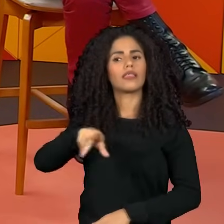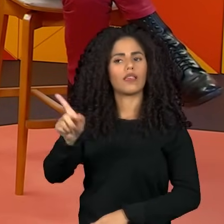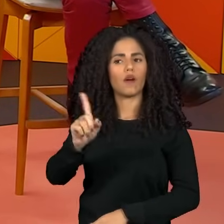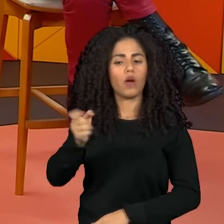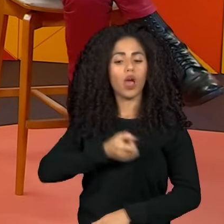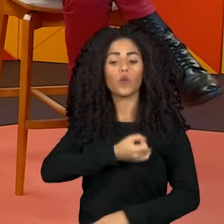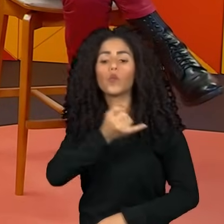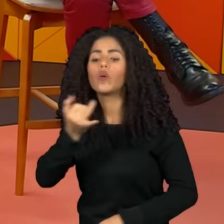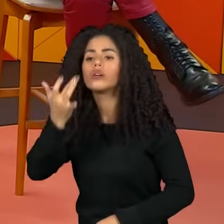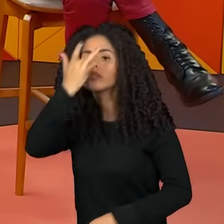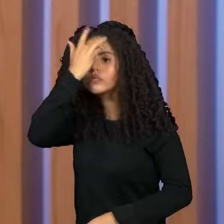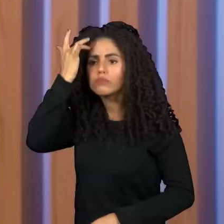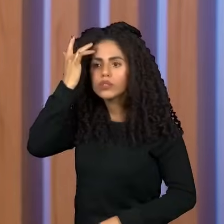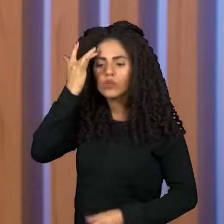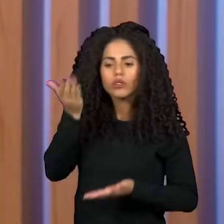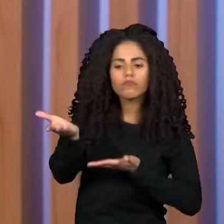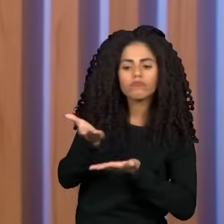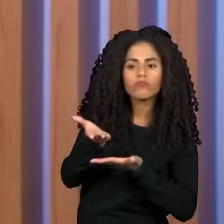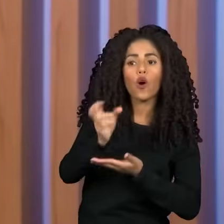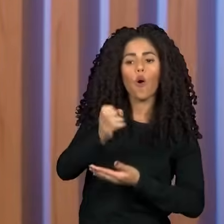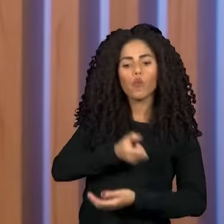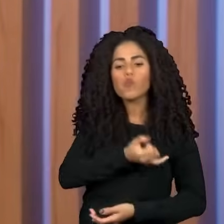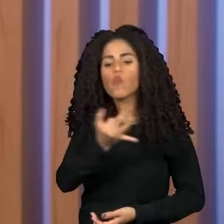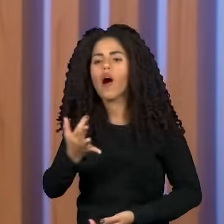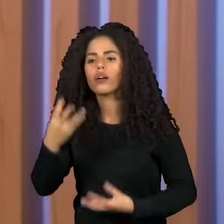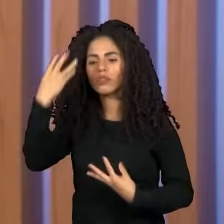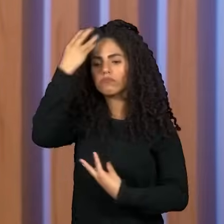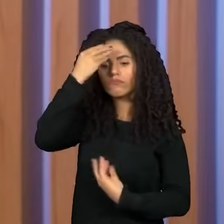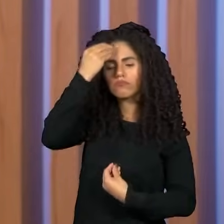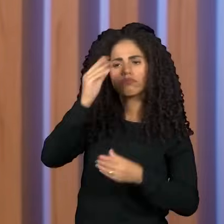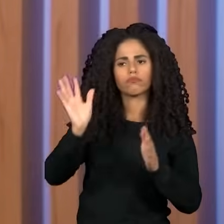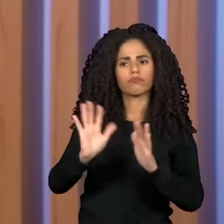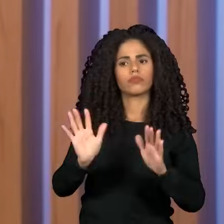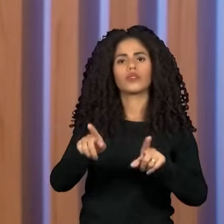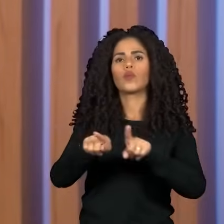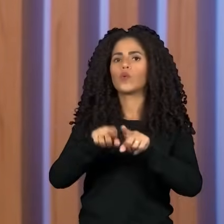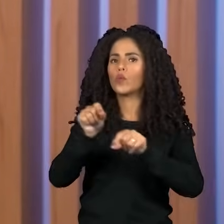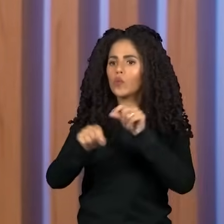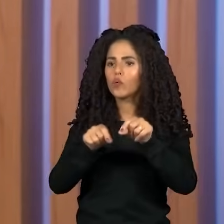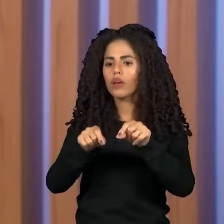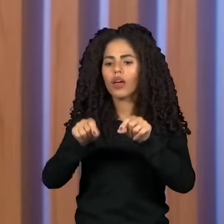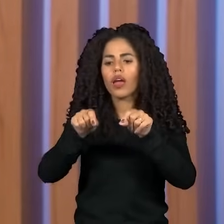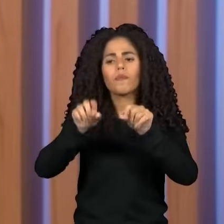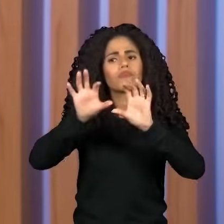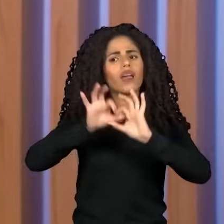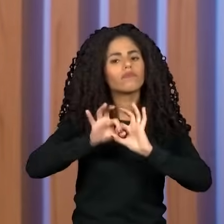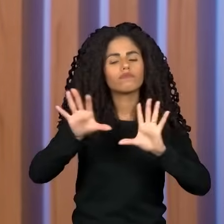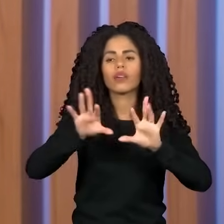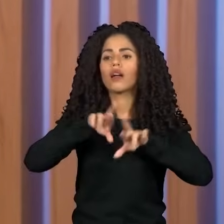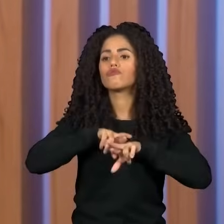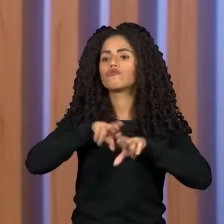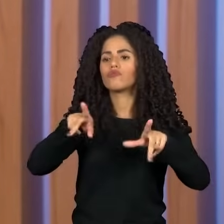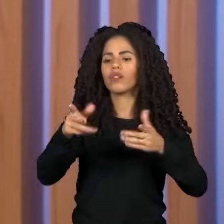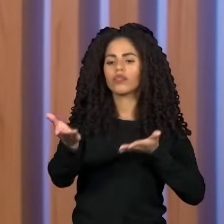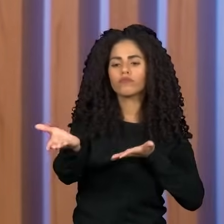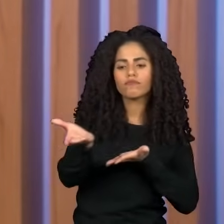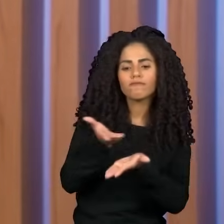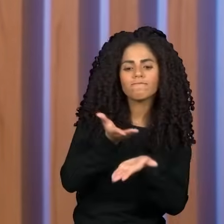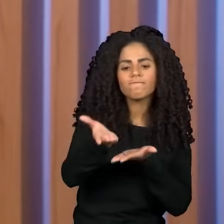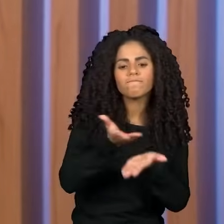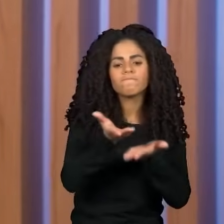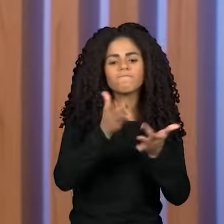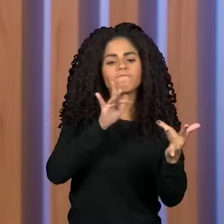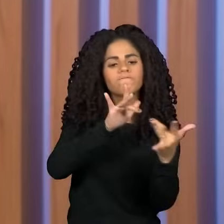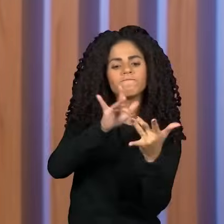relaciona afetivo ou sexualmente. É sobre como que a gente descoloniza, e eu gosto desse termo, como que a gente descoloniza o afeto que no Ocidente foi